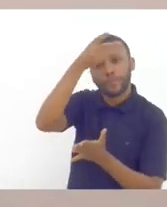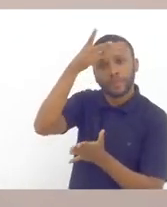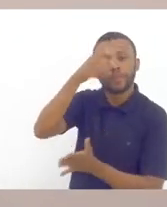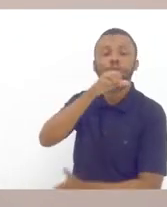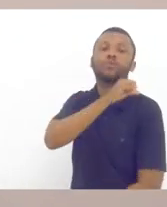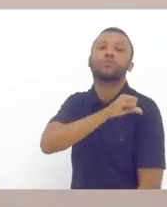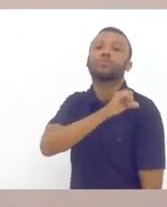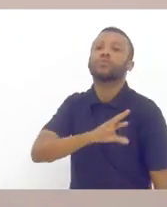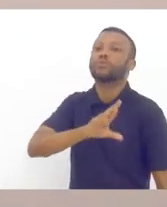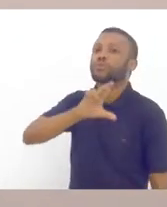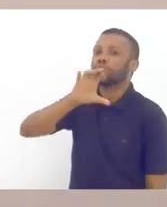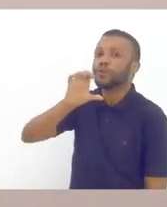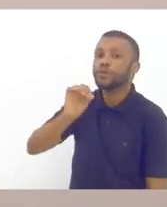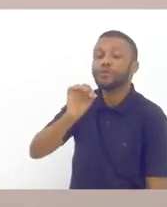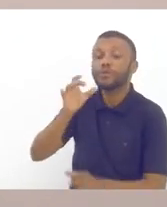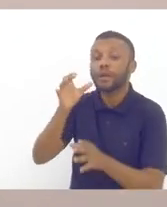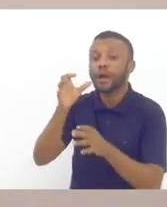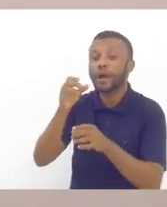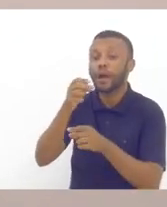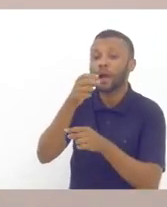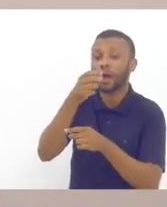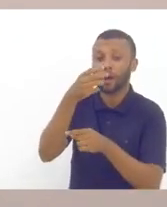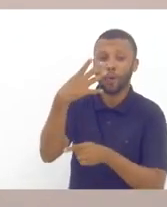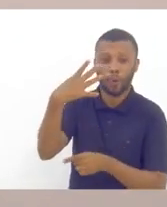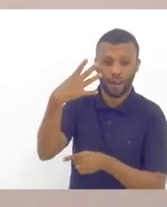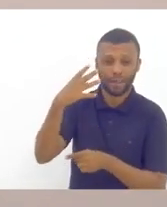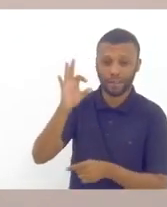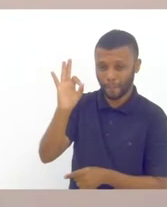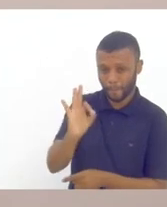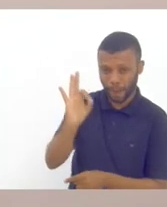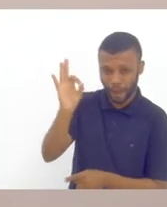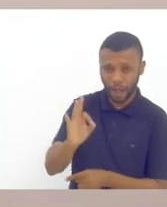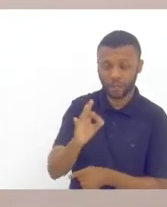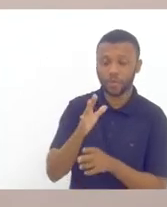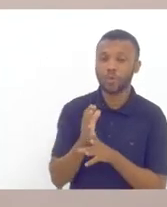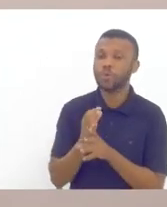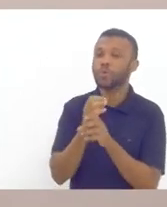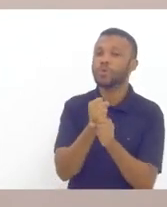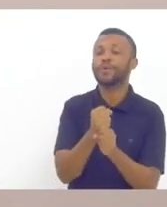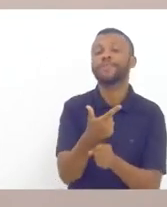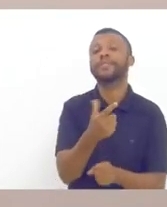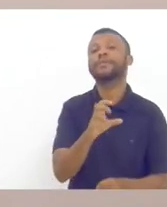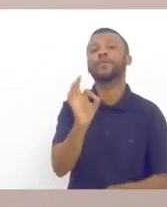na cota parte dos 25%